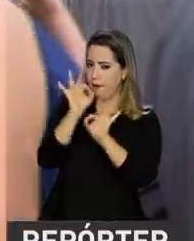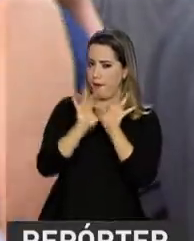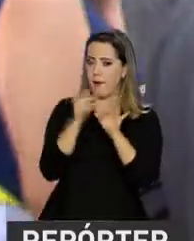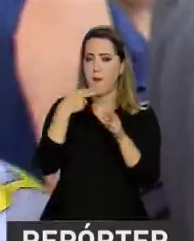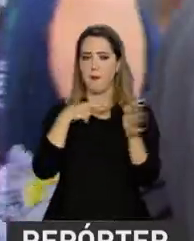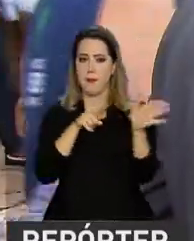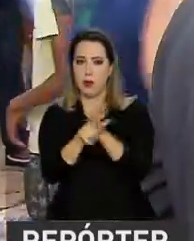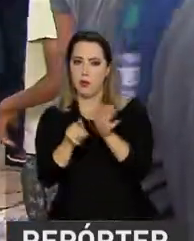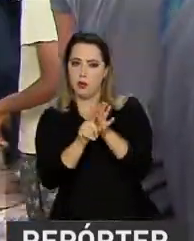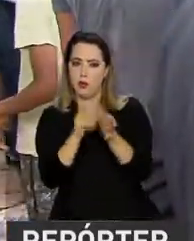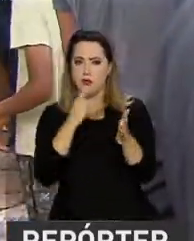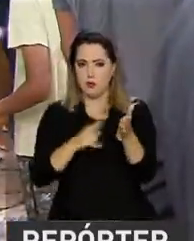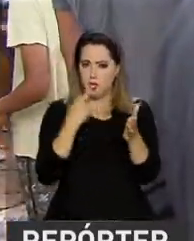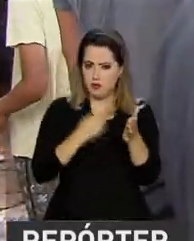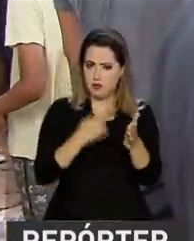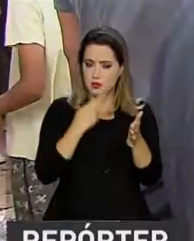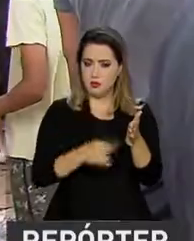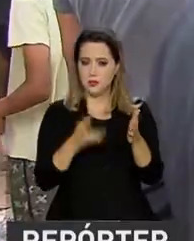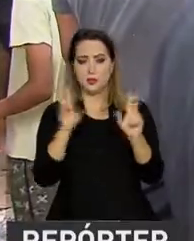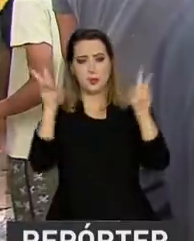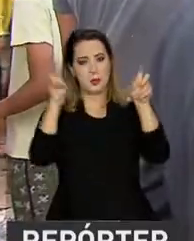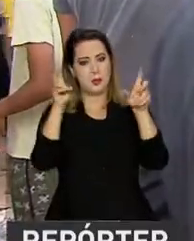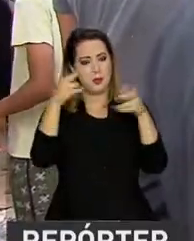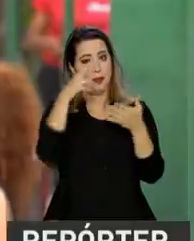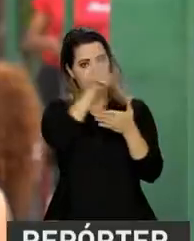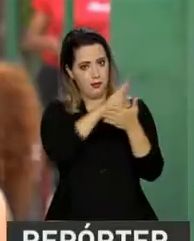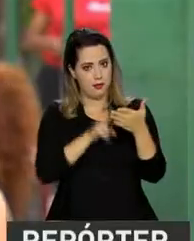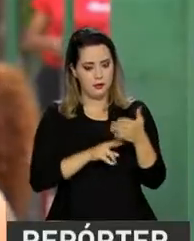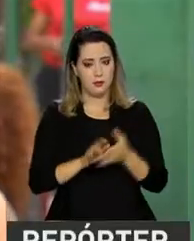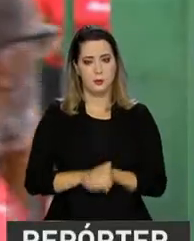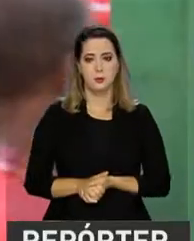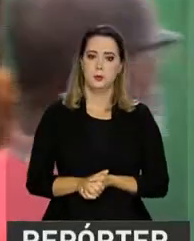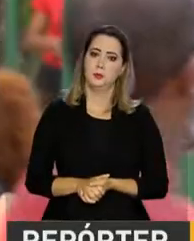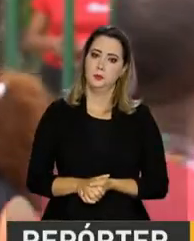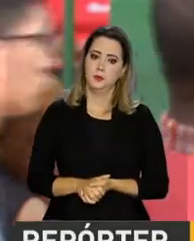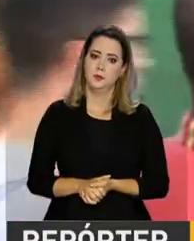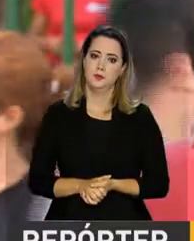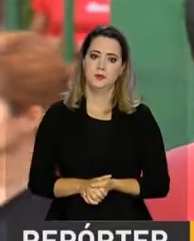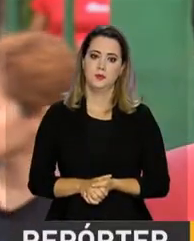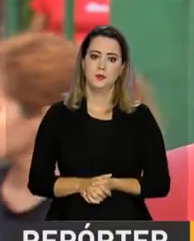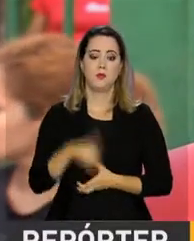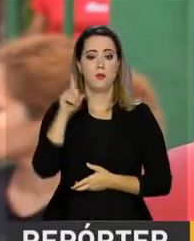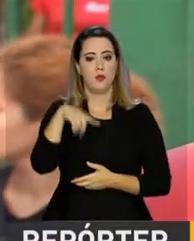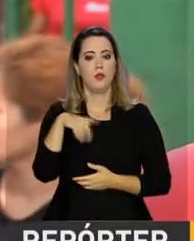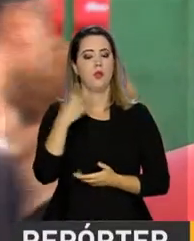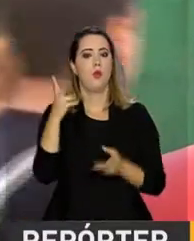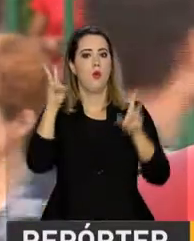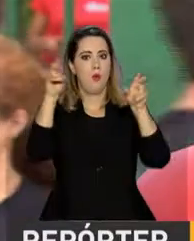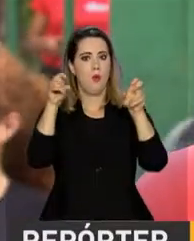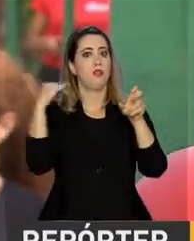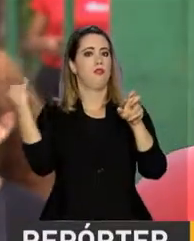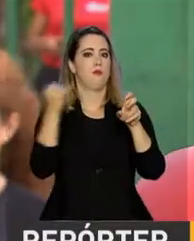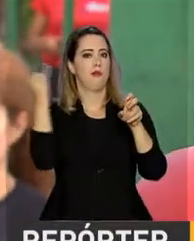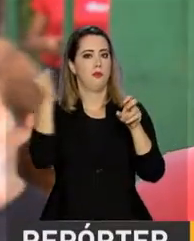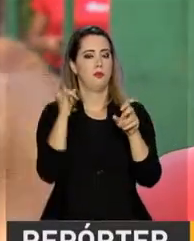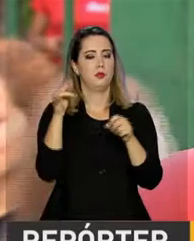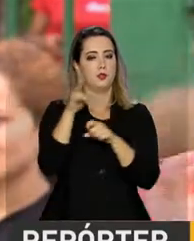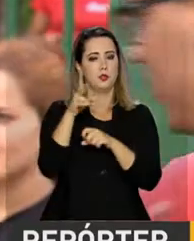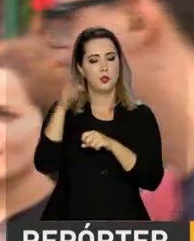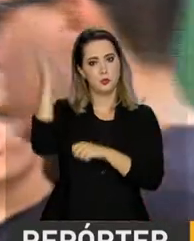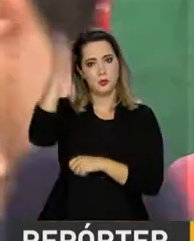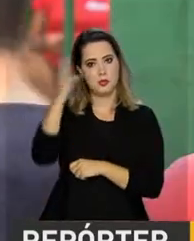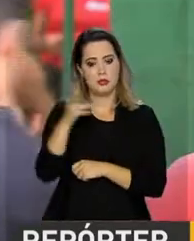às perguntas que passa pelo tema da redação eu acho que o tempo vai ser bem relevante do brasil então